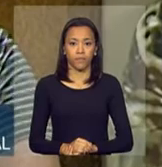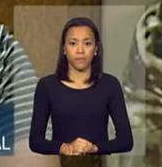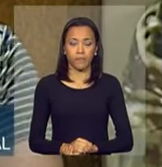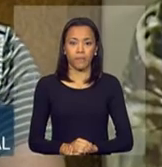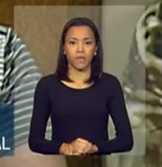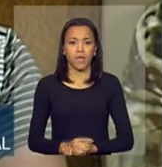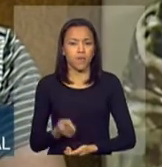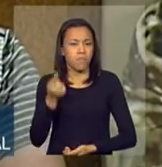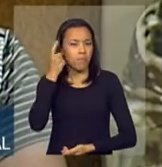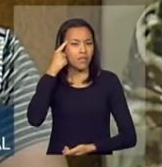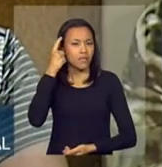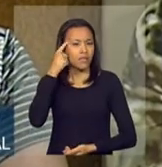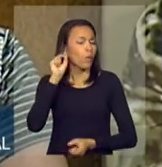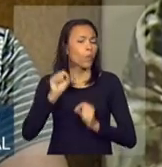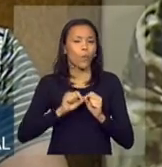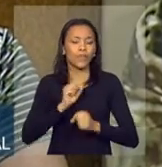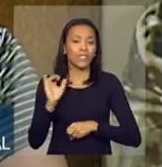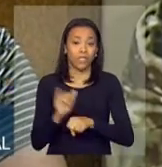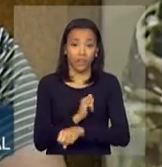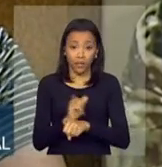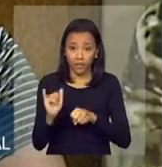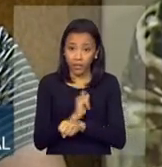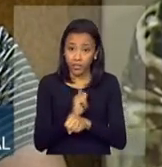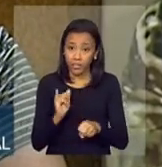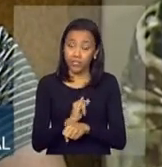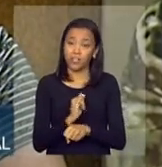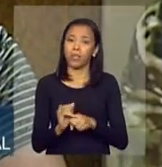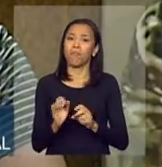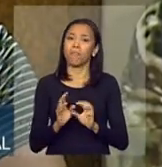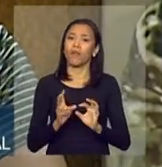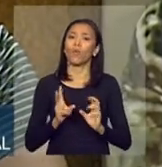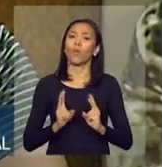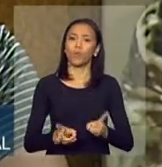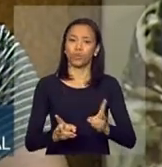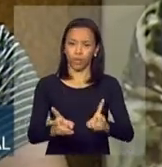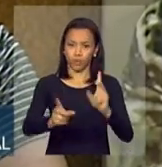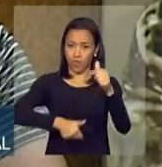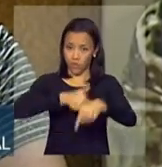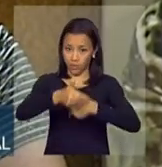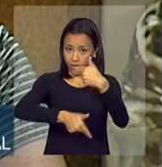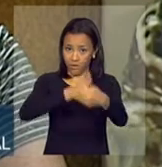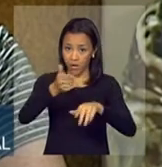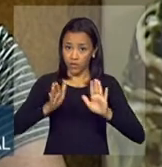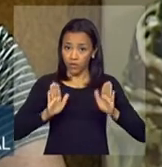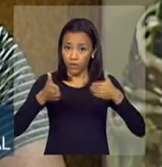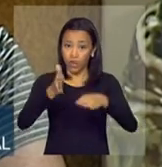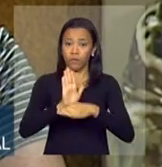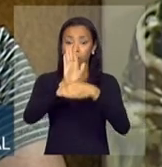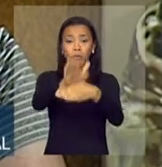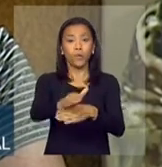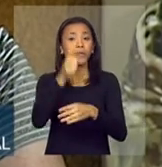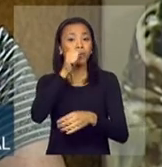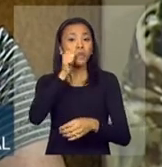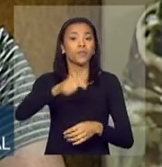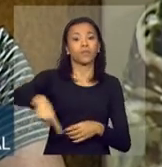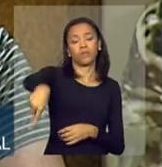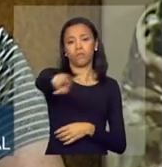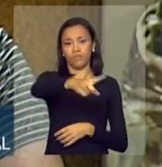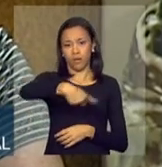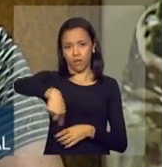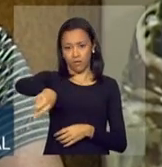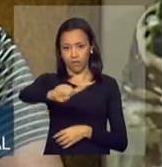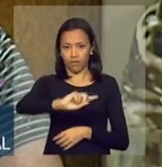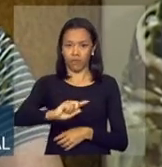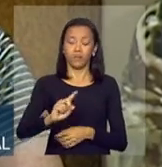Pensar estratégias para efetivação dos processos de inclusão de ações para as mulheres, para além da mera menção